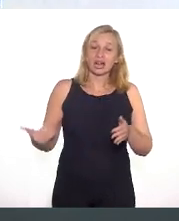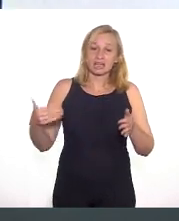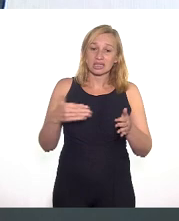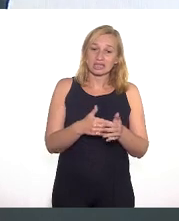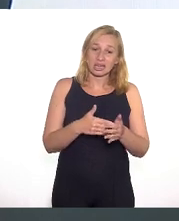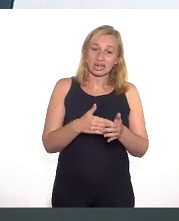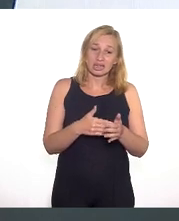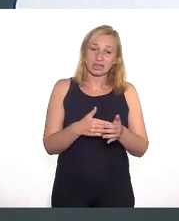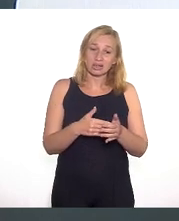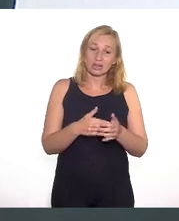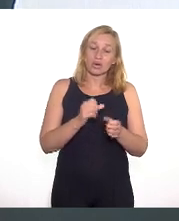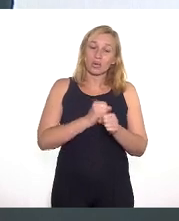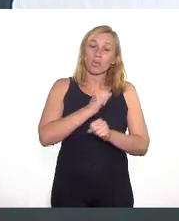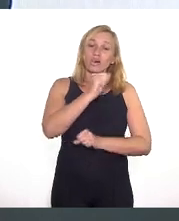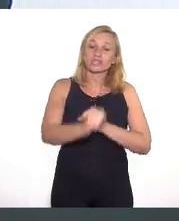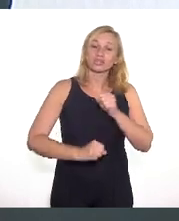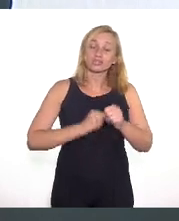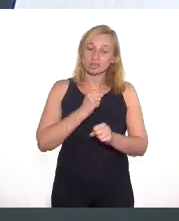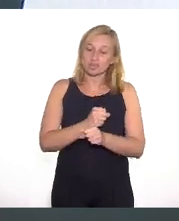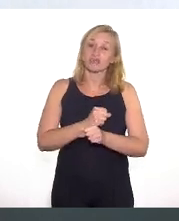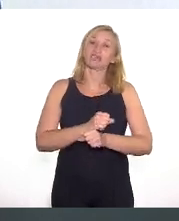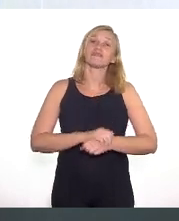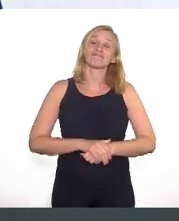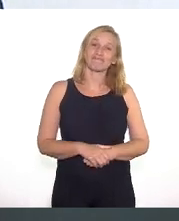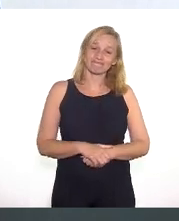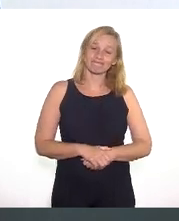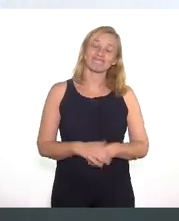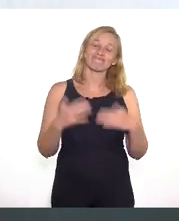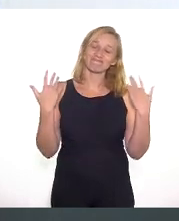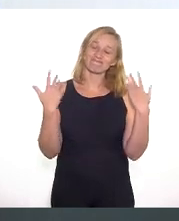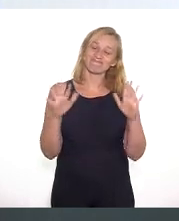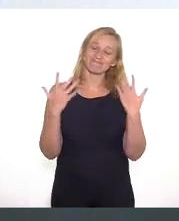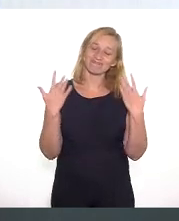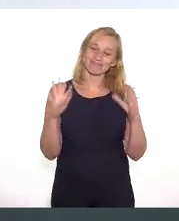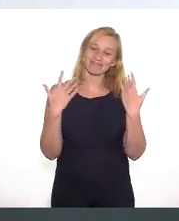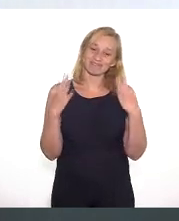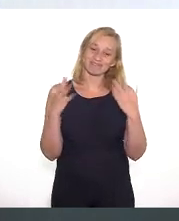próximo ano e até o fim do ano.